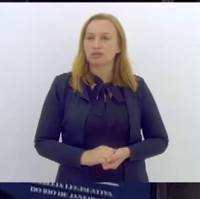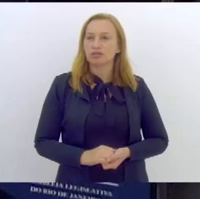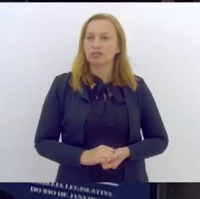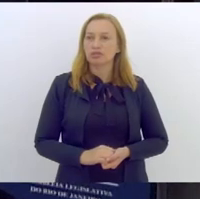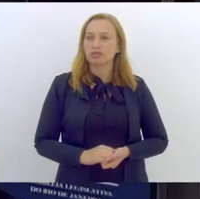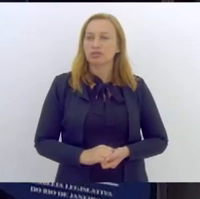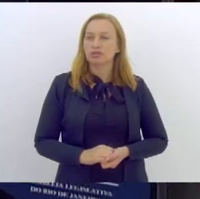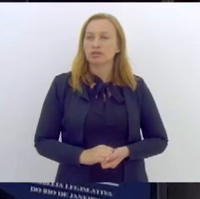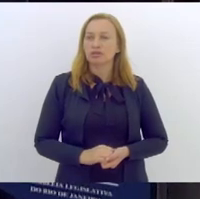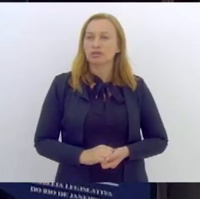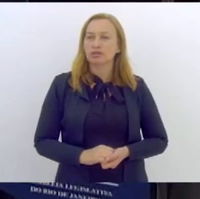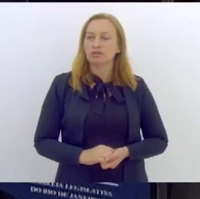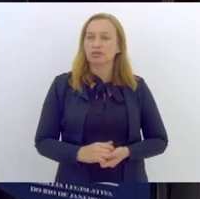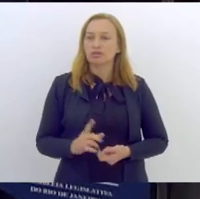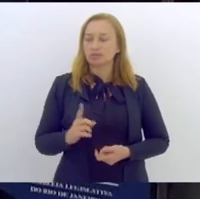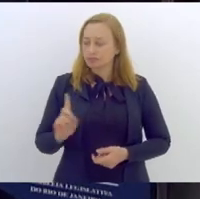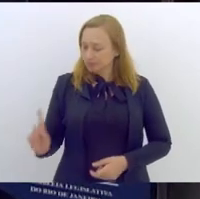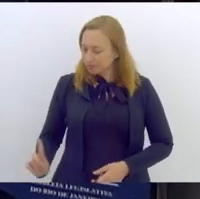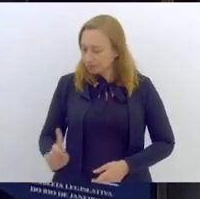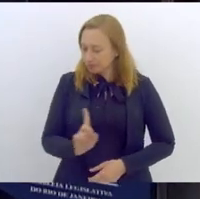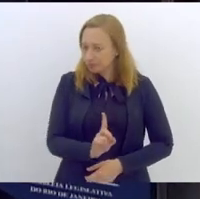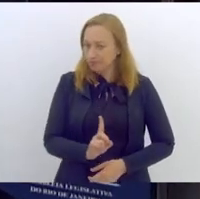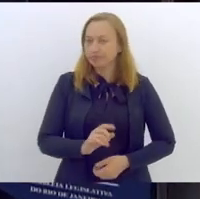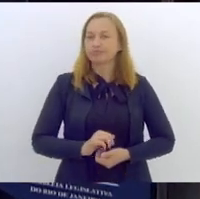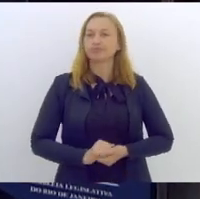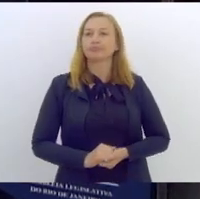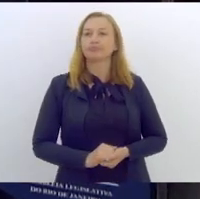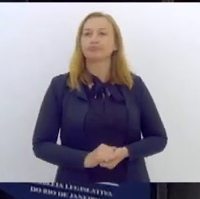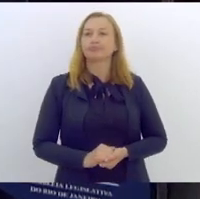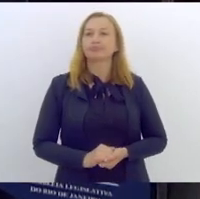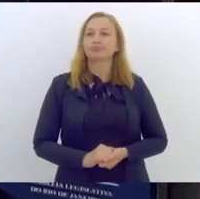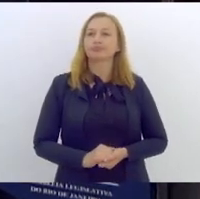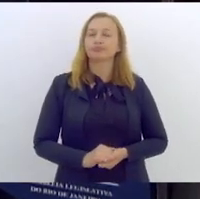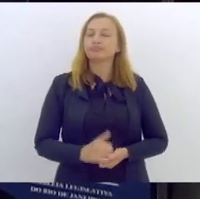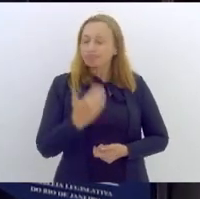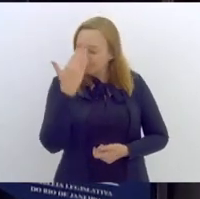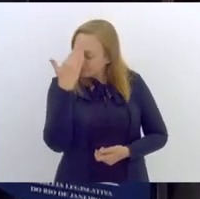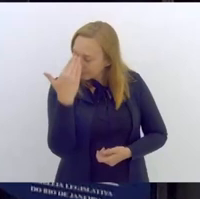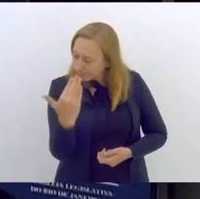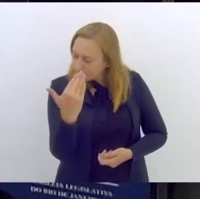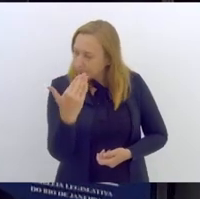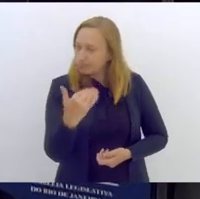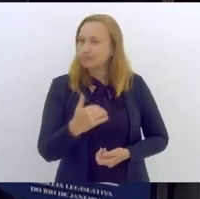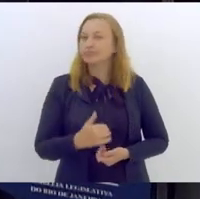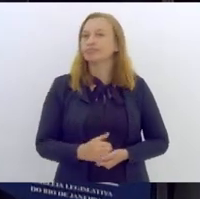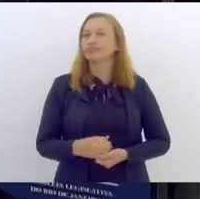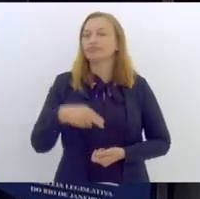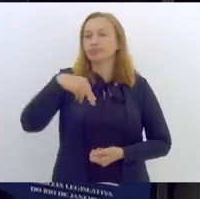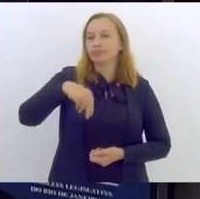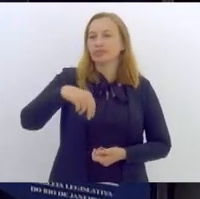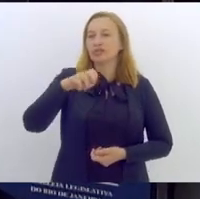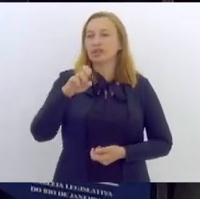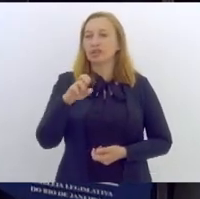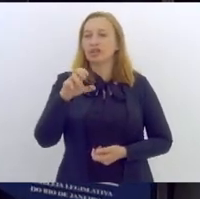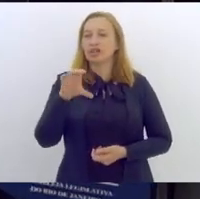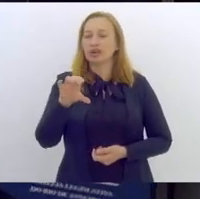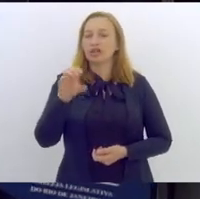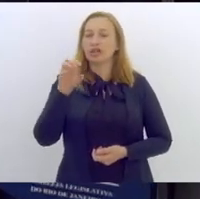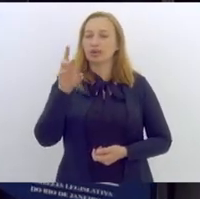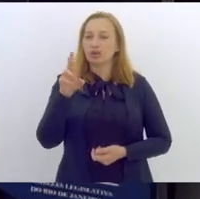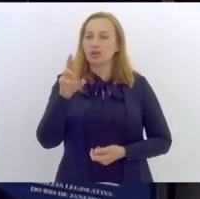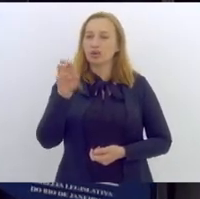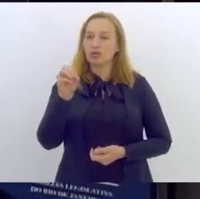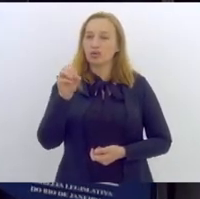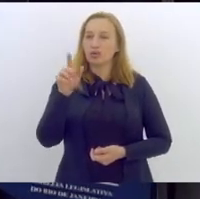eu vim aqui basicamente prestar o nosso agradecimento pessoal da necropsia nós temos desempenhado um trabalho